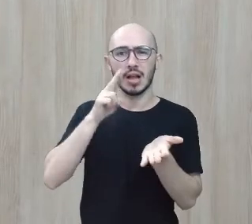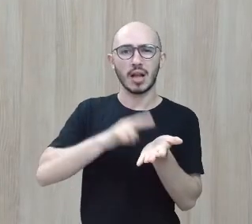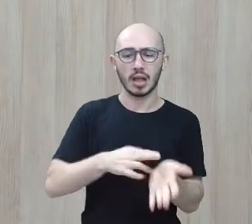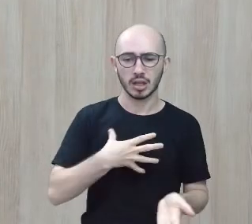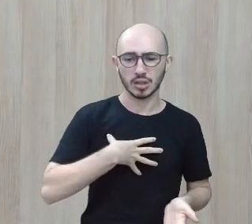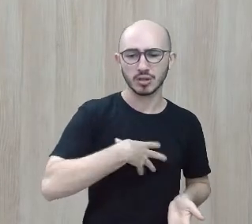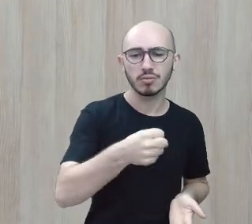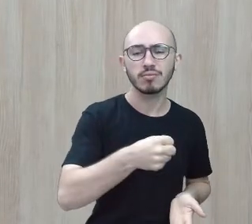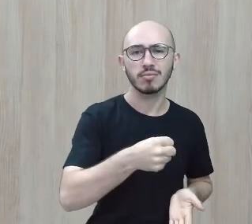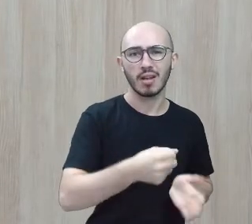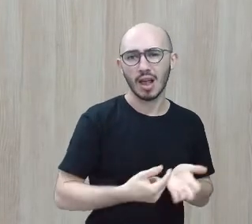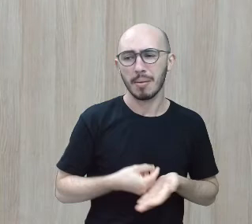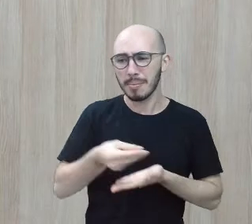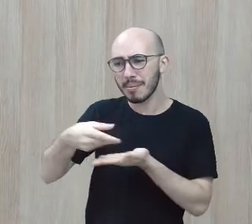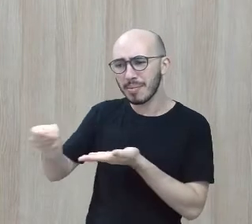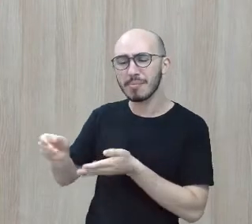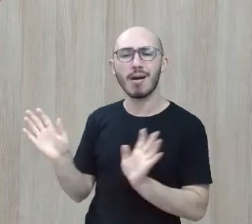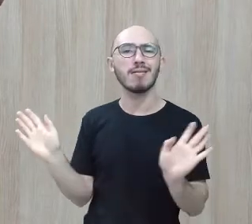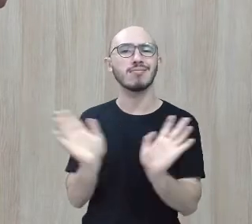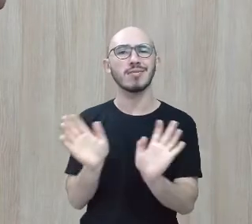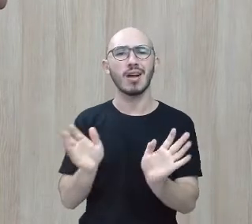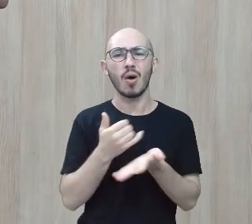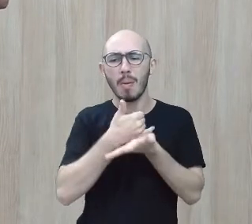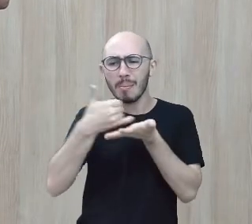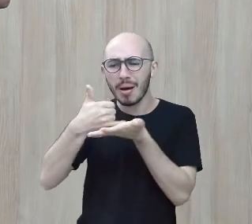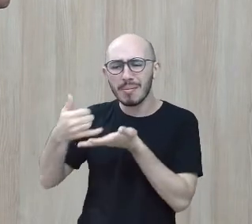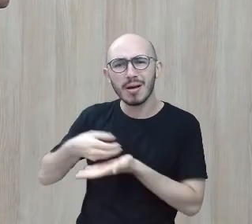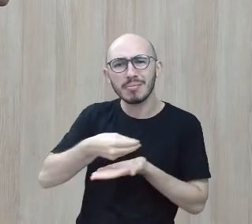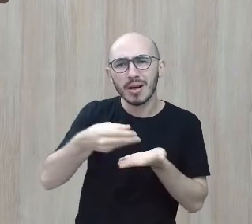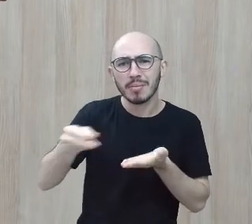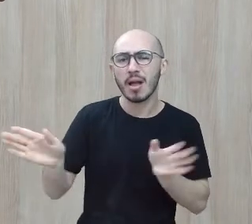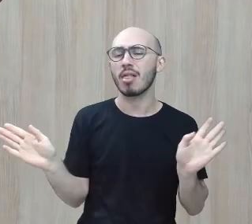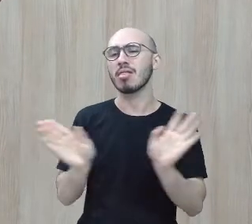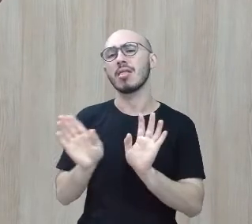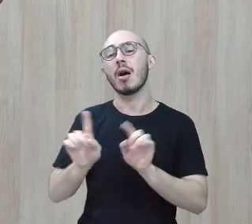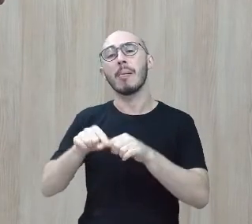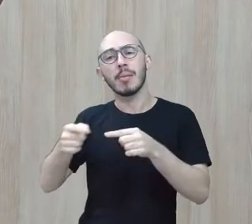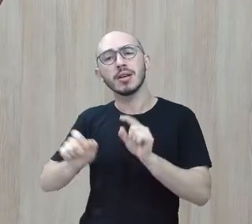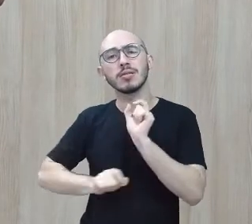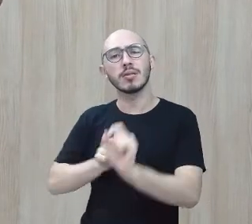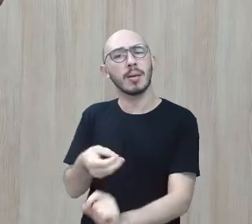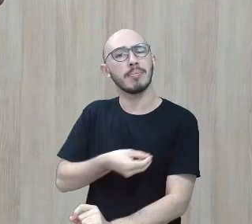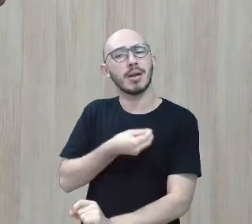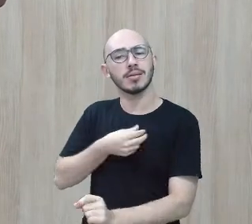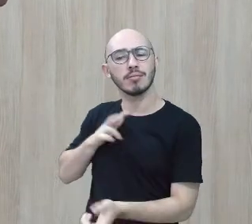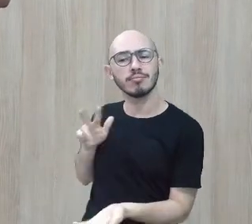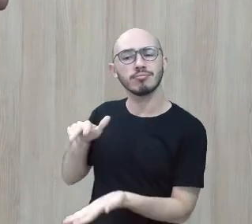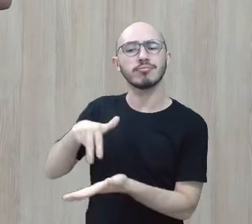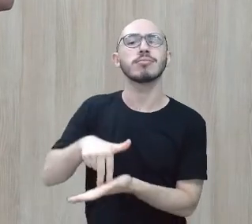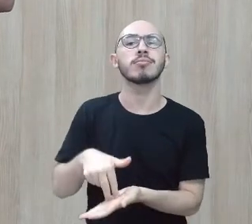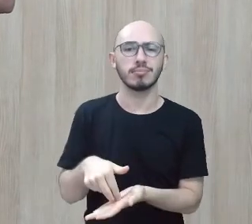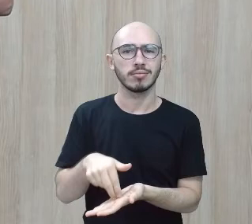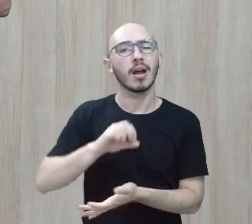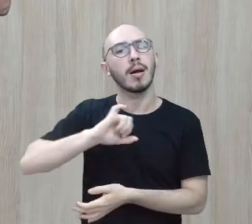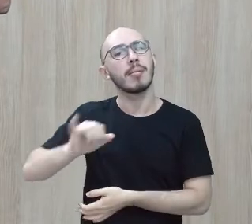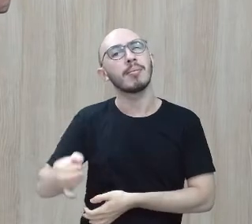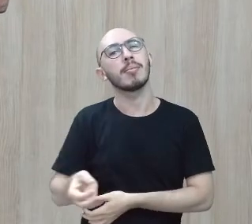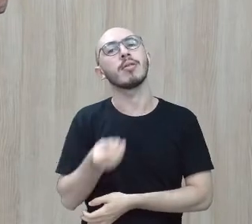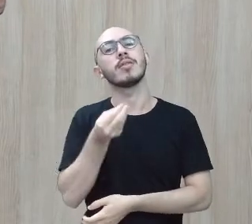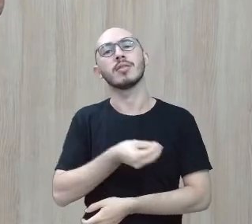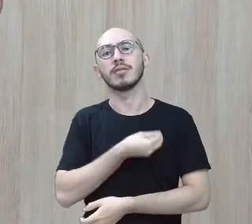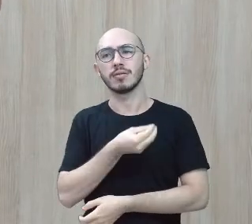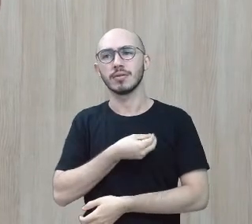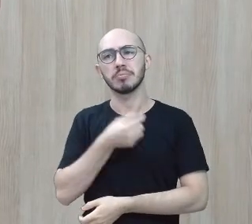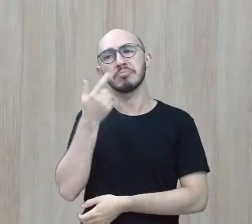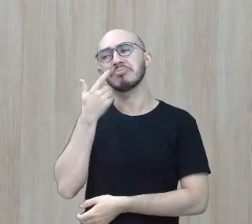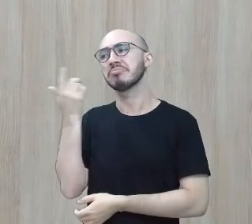vai entregar entorpecentes, mas ele vai estar presente, vivenciando a vida, o momento. Que